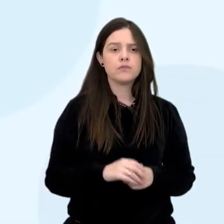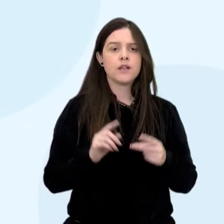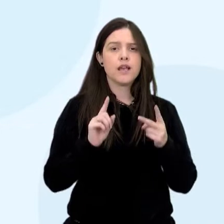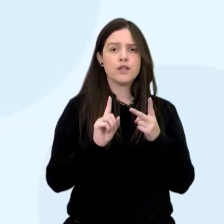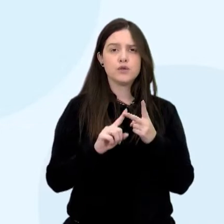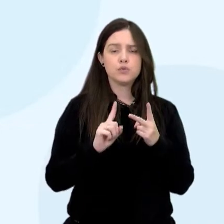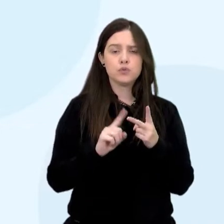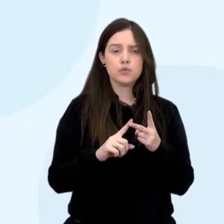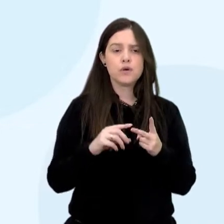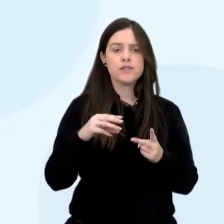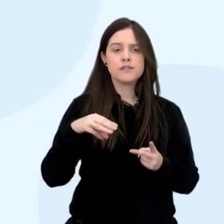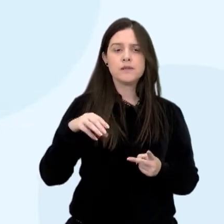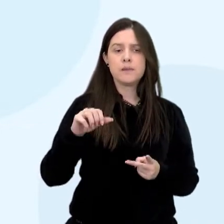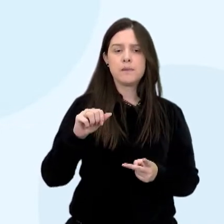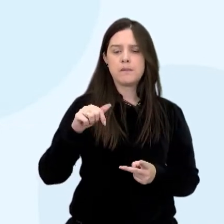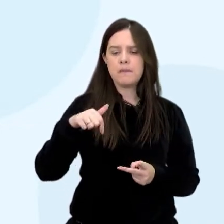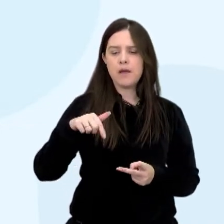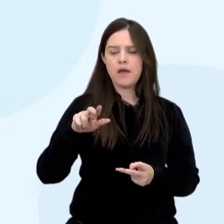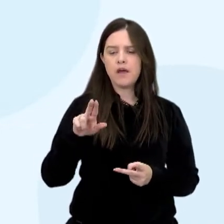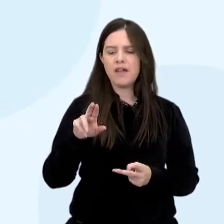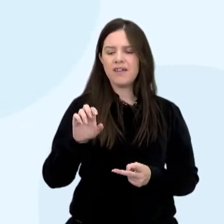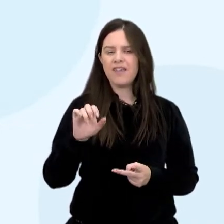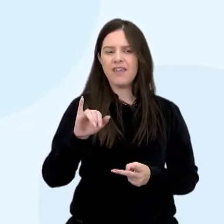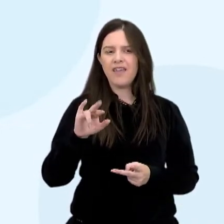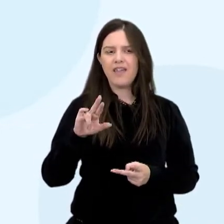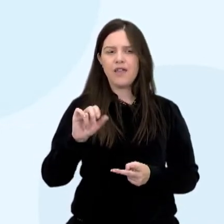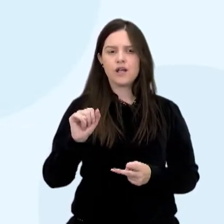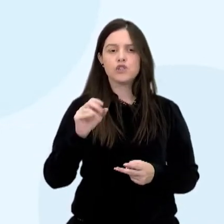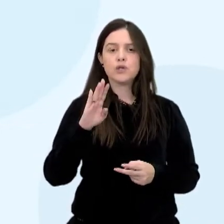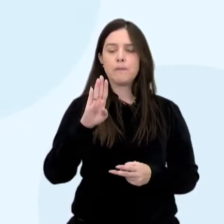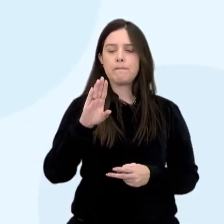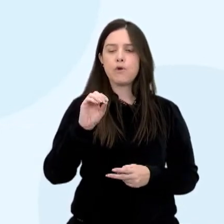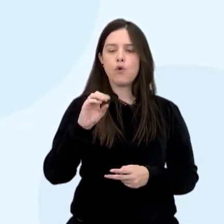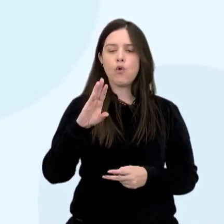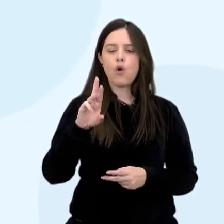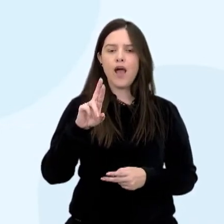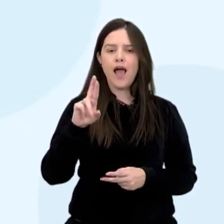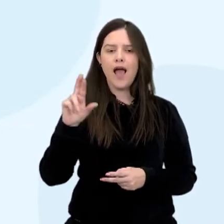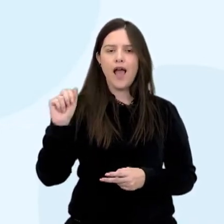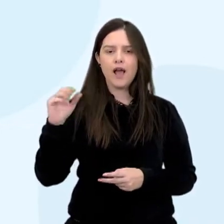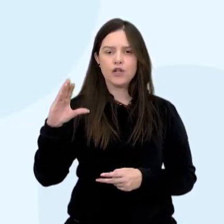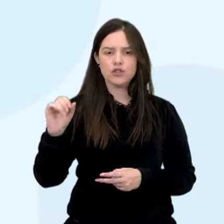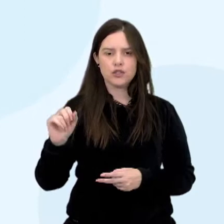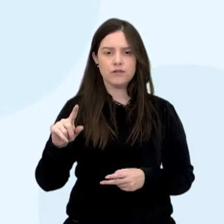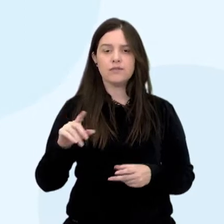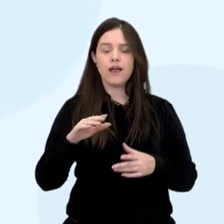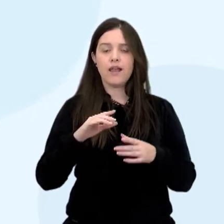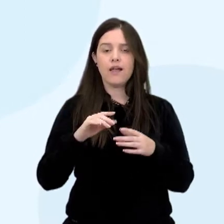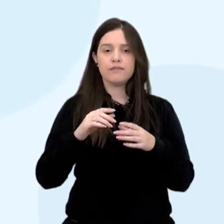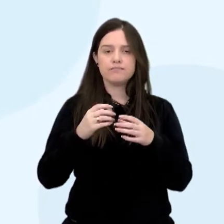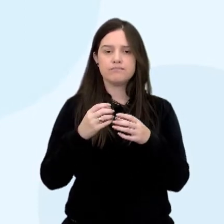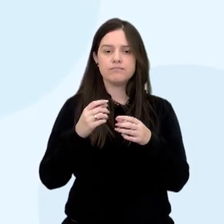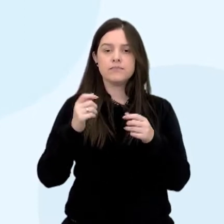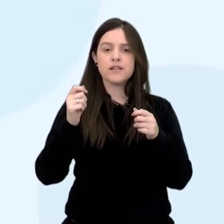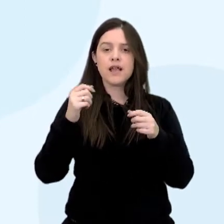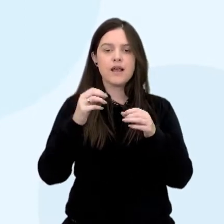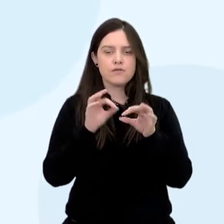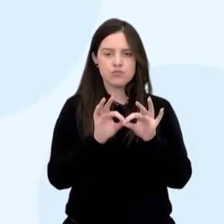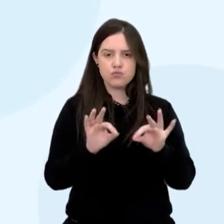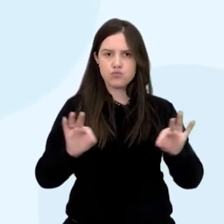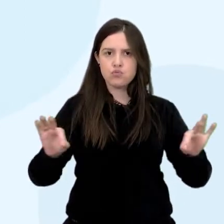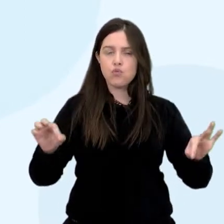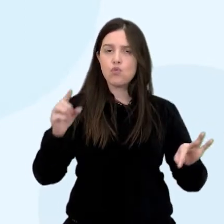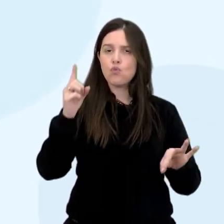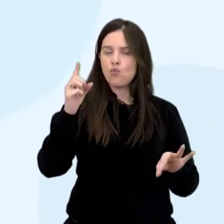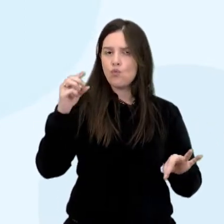2 mangueiras de borracha transparente, com cerca de 1 metro cada uma, mais ou menos, né? Aquelas mangueirinhas de